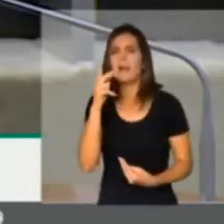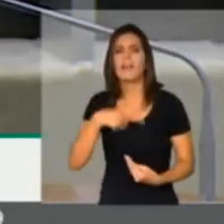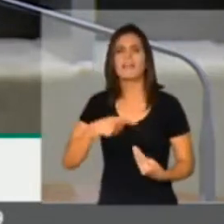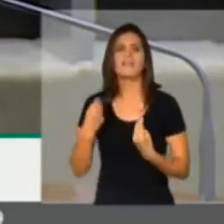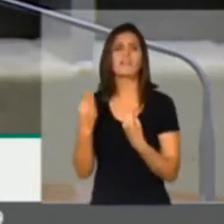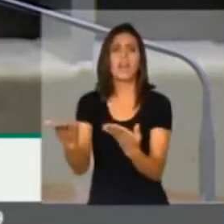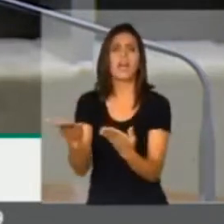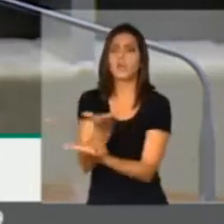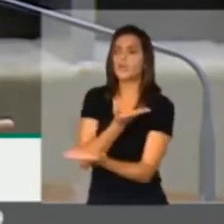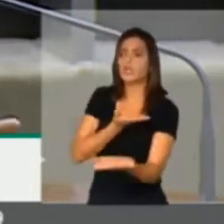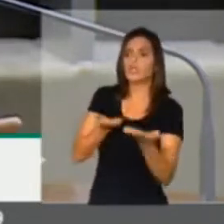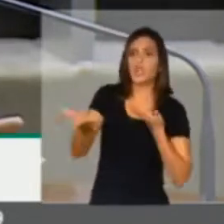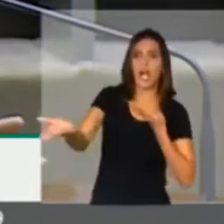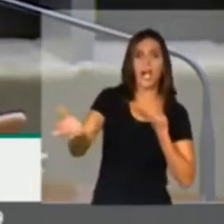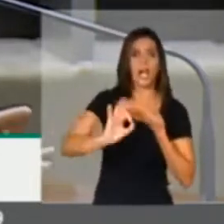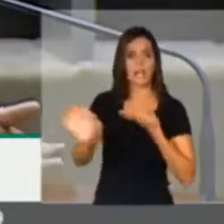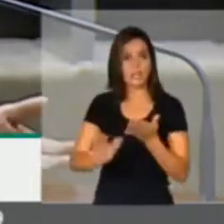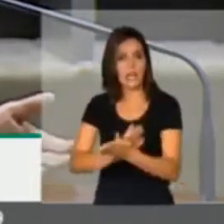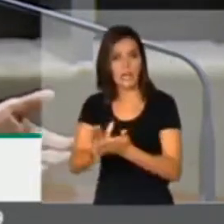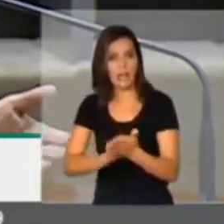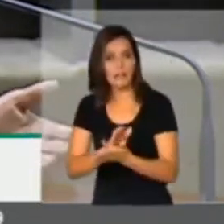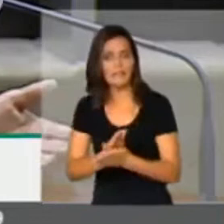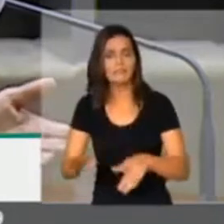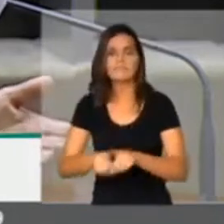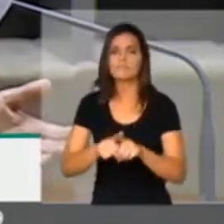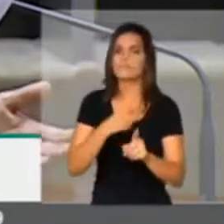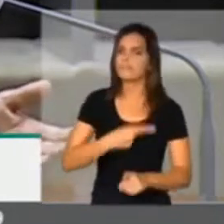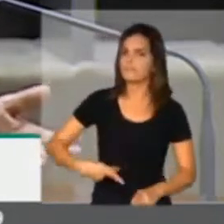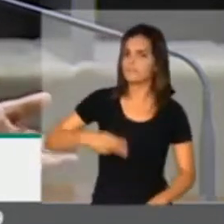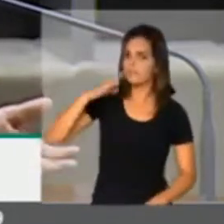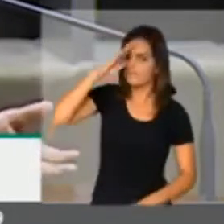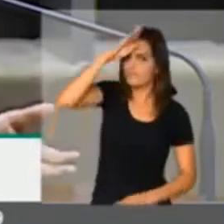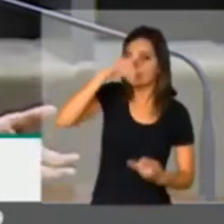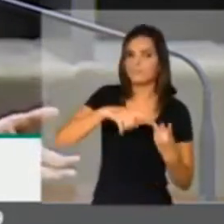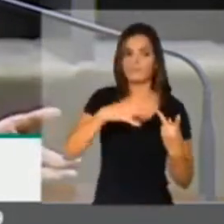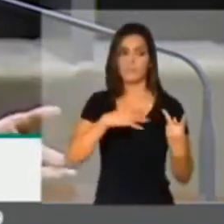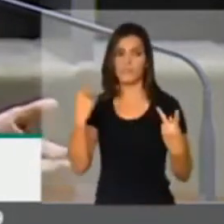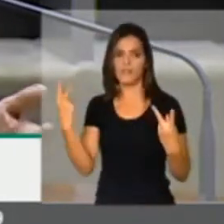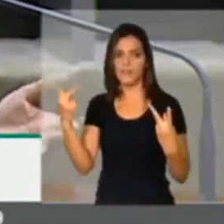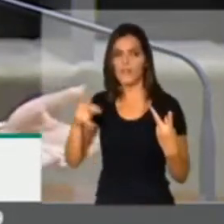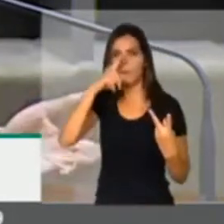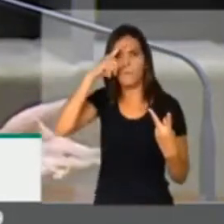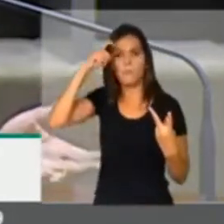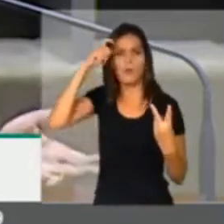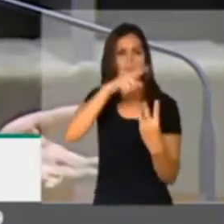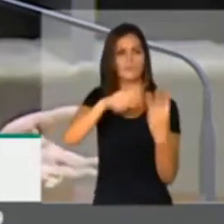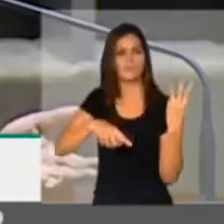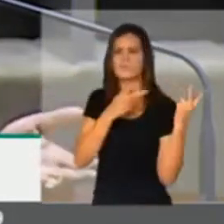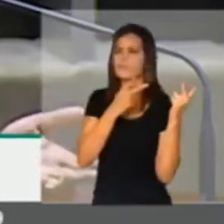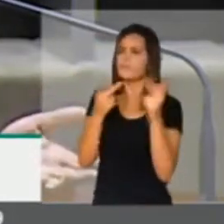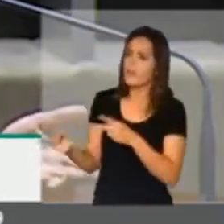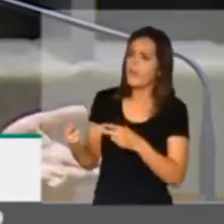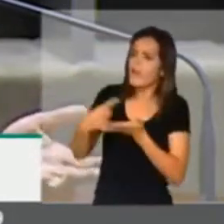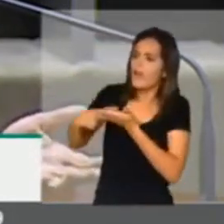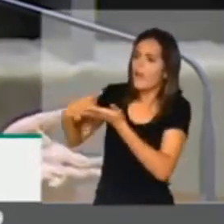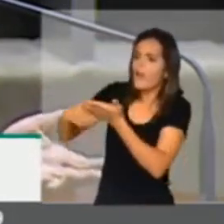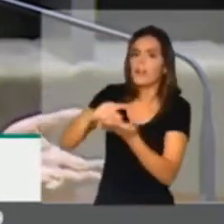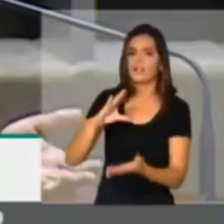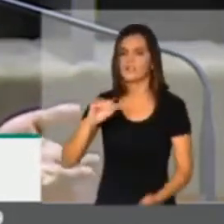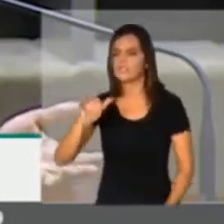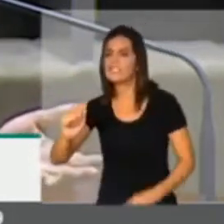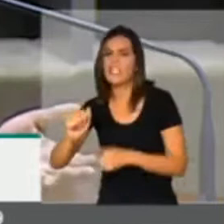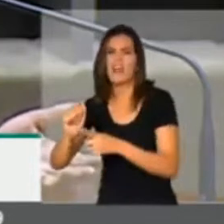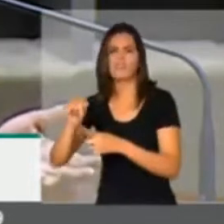contrapartida. Assim como é vergonhoso Bolsonaro, seu filho e Moro e visitar a CIA. O que é que foram fazer numa agência de